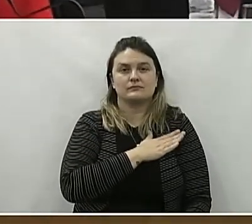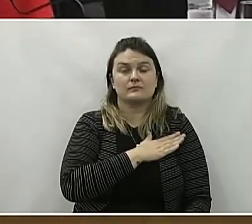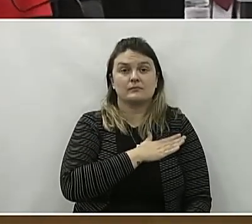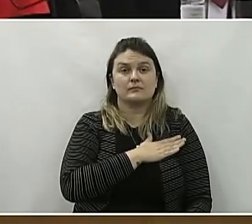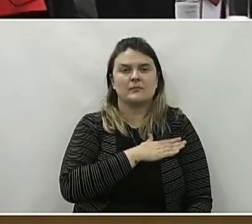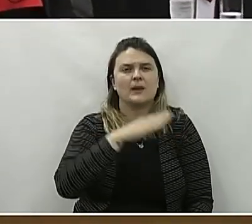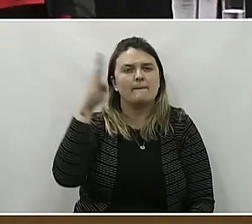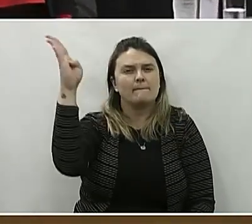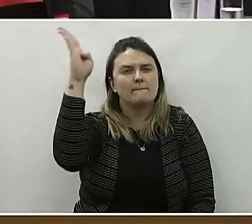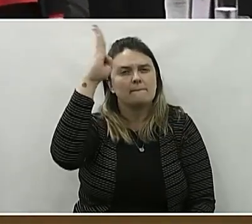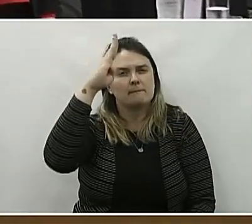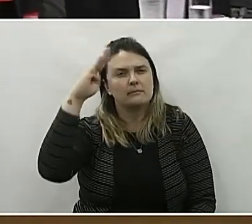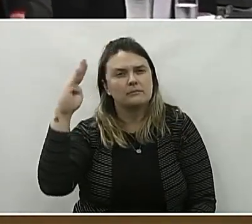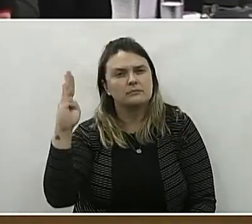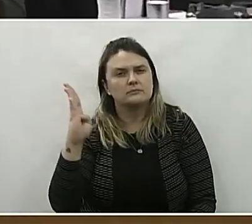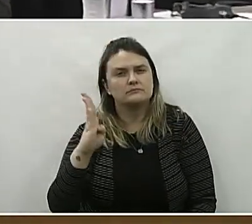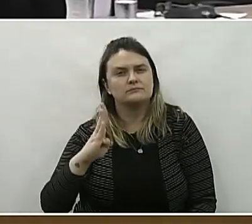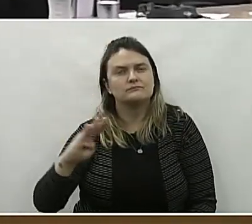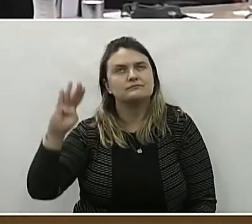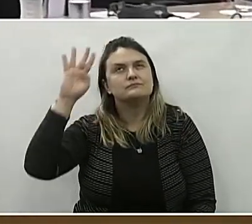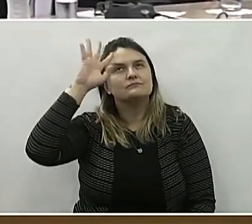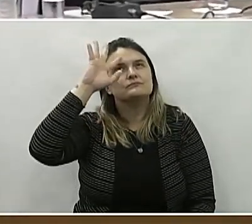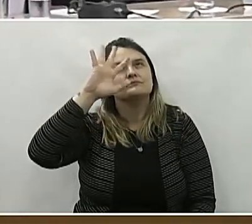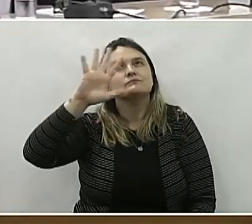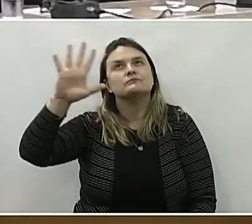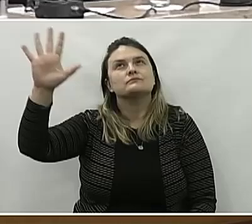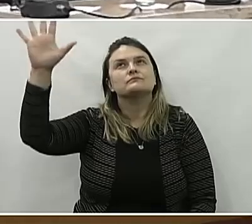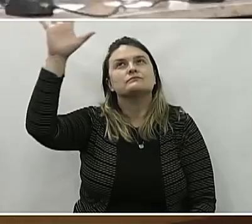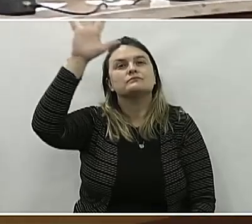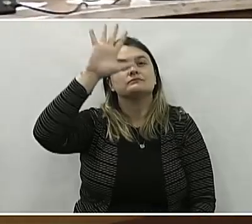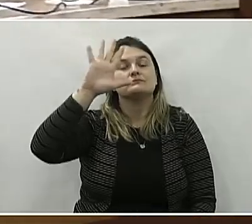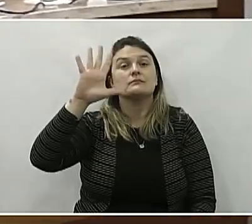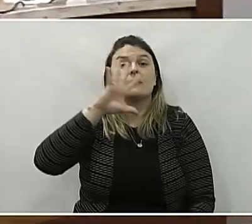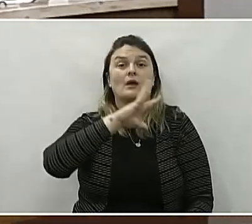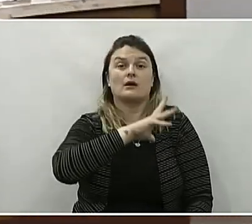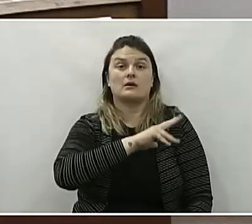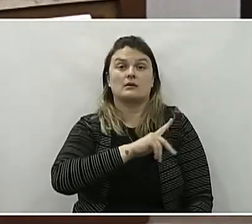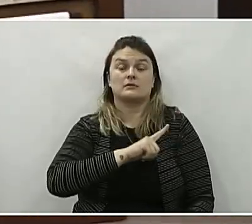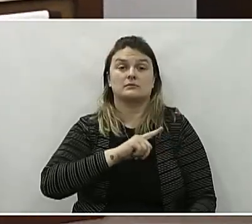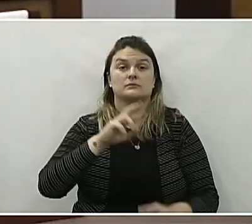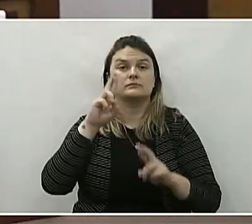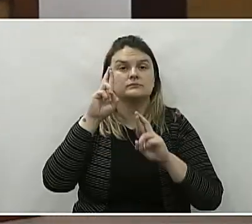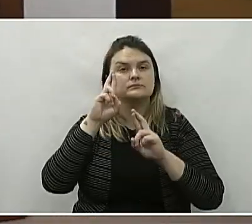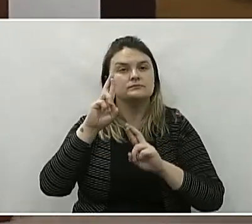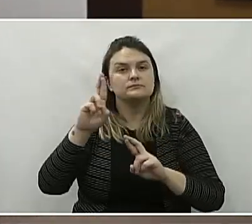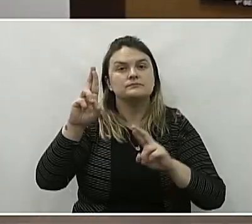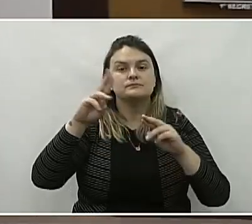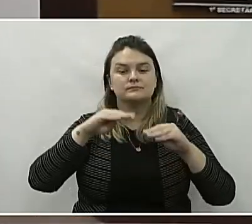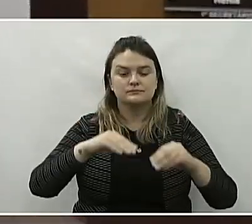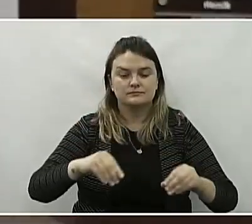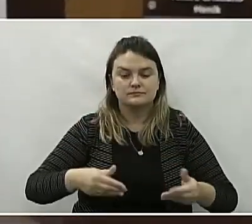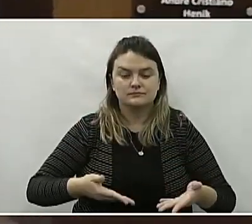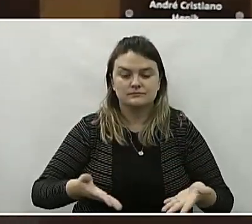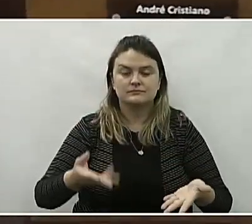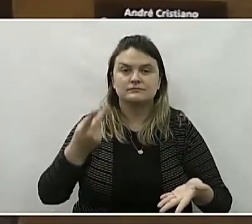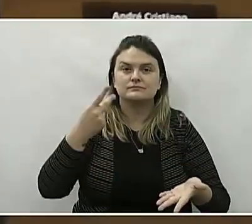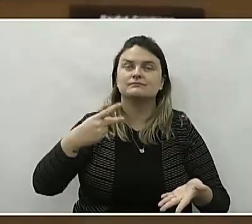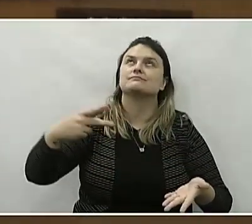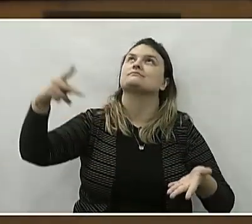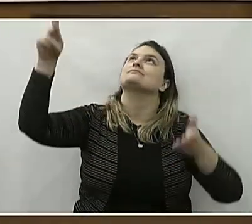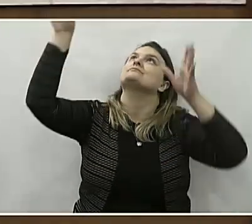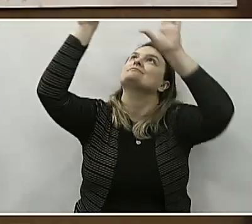e sol. Brasil, um sonho intenso, um raio vívido, de amor e de esperança, a terra